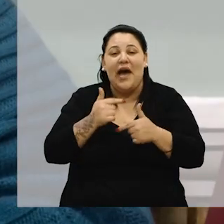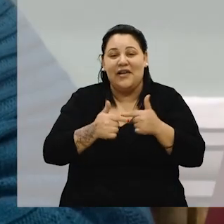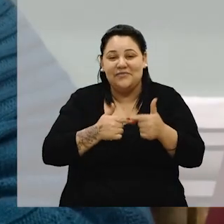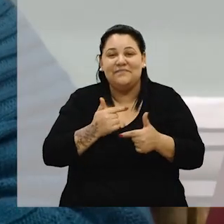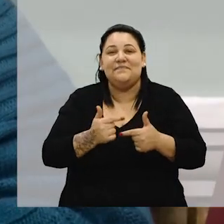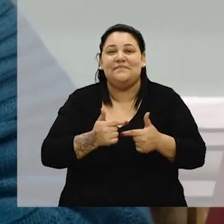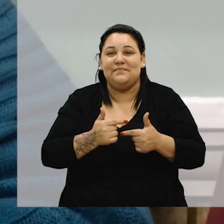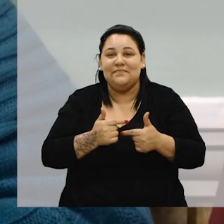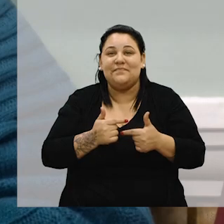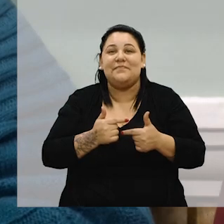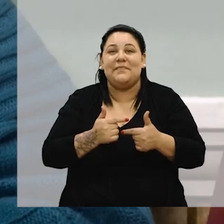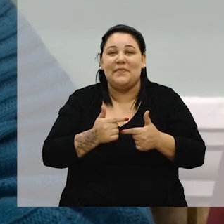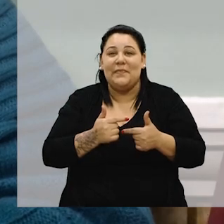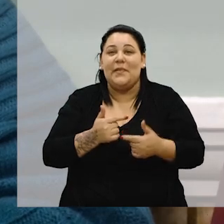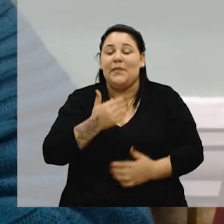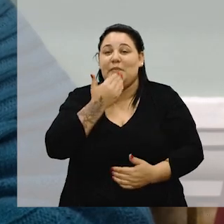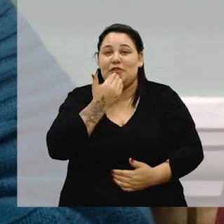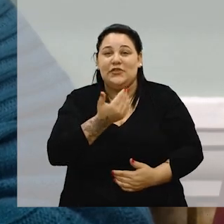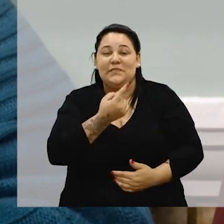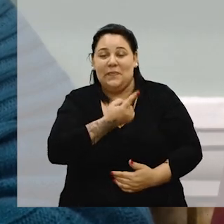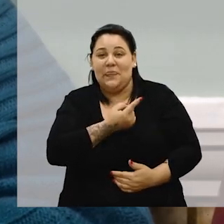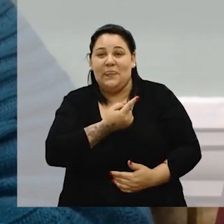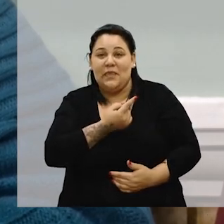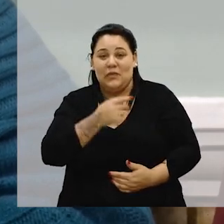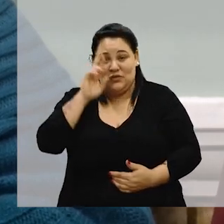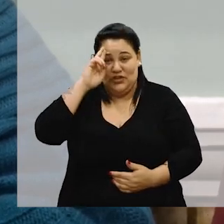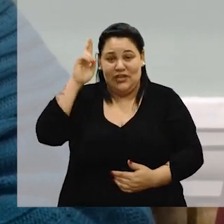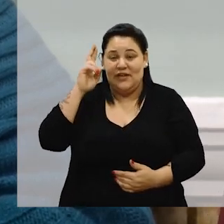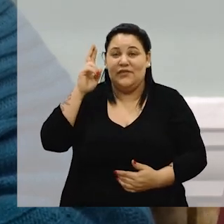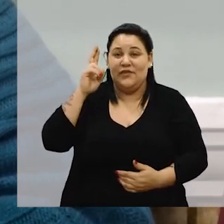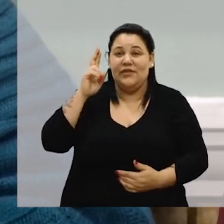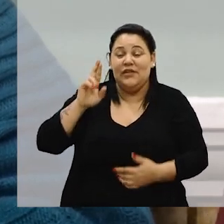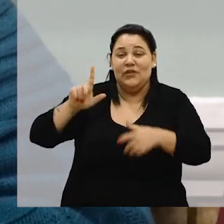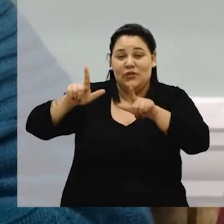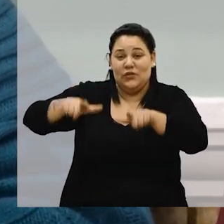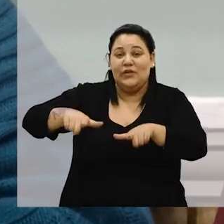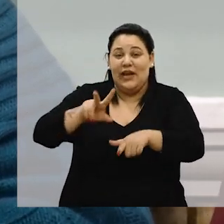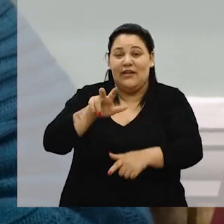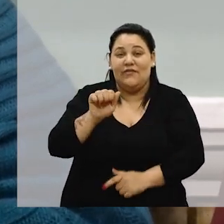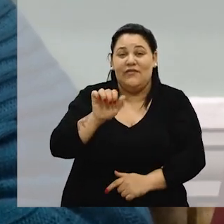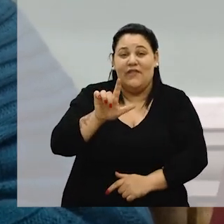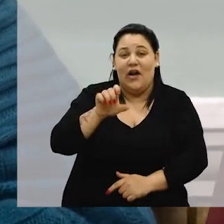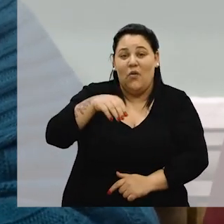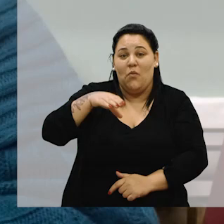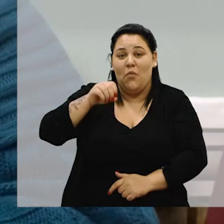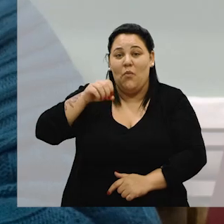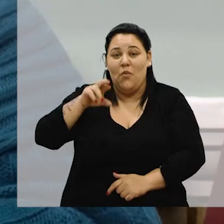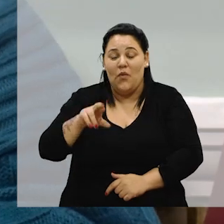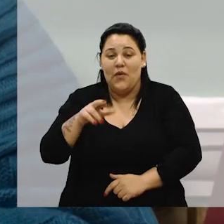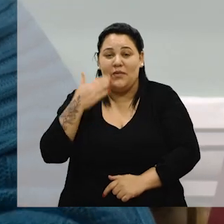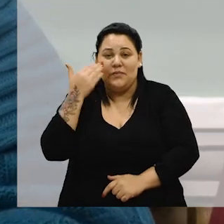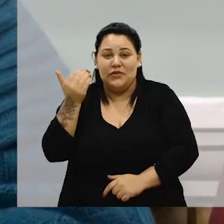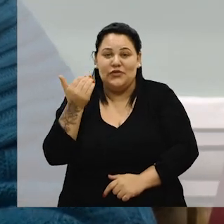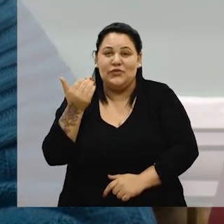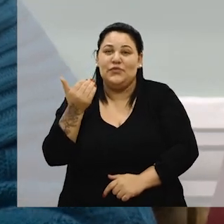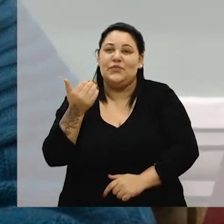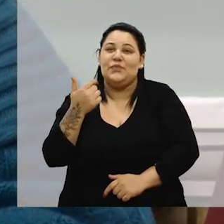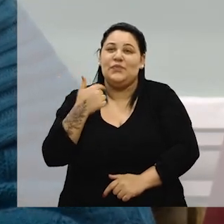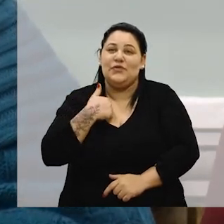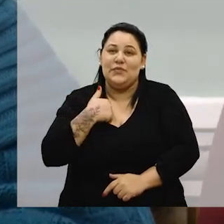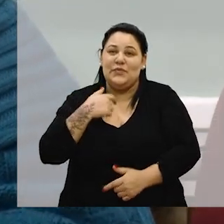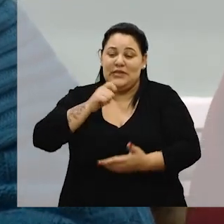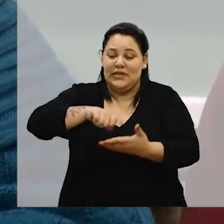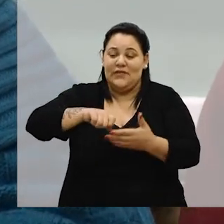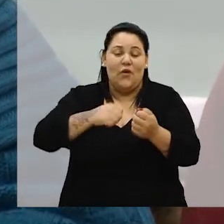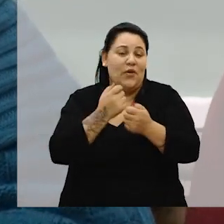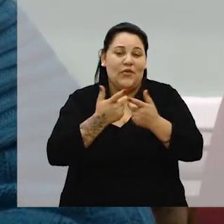trabalho. Meu primeiro trabalho, a pedido, na ocasião, do proprietário, o Valmor Berzac, pediu porque eu escrevesse alguma coisinha.